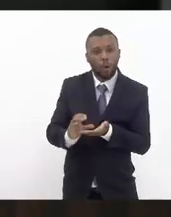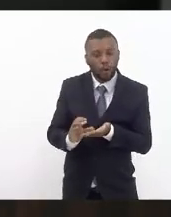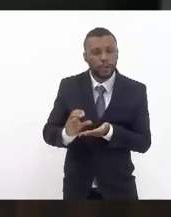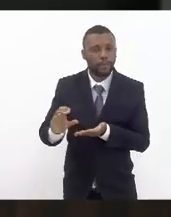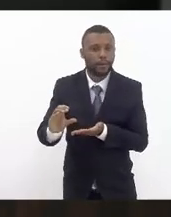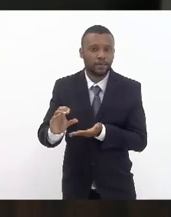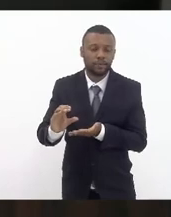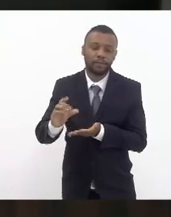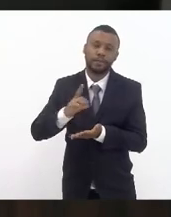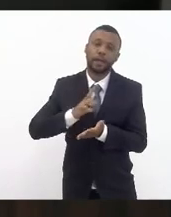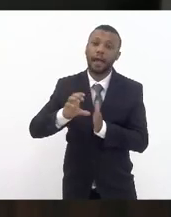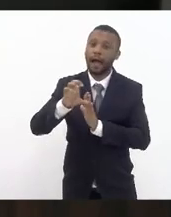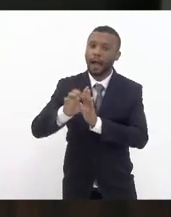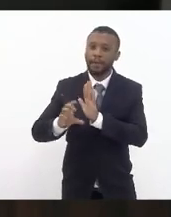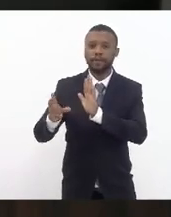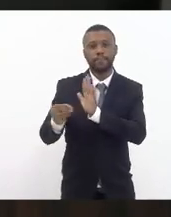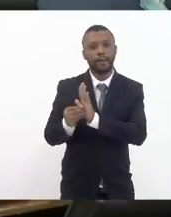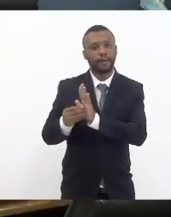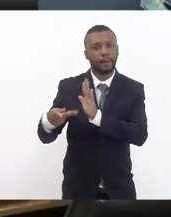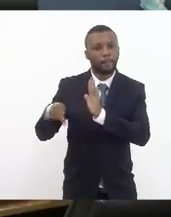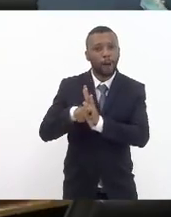plenário.